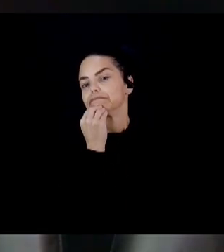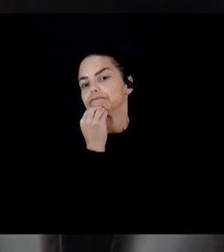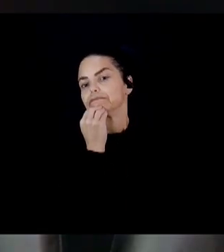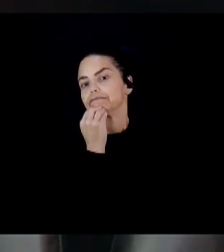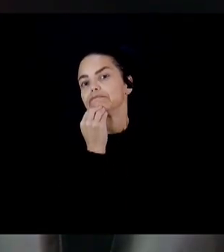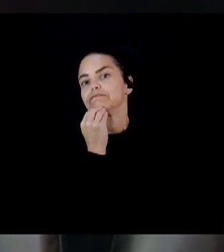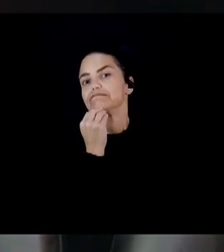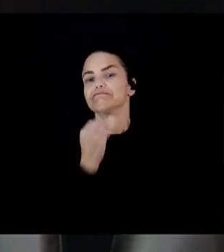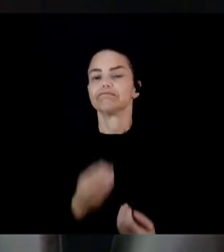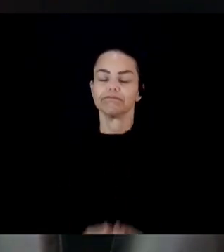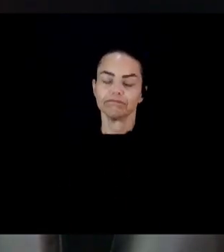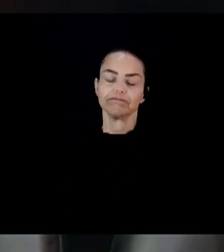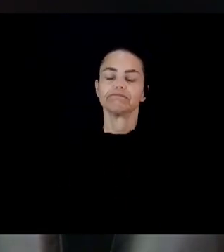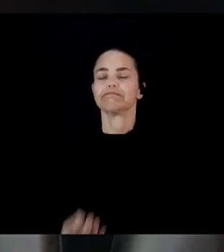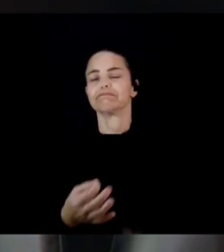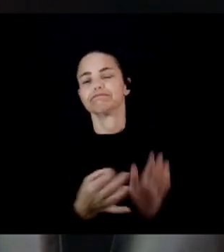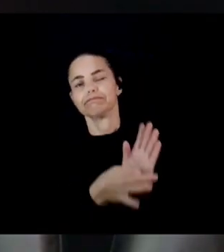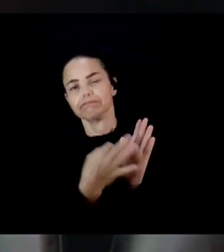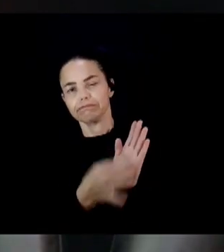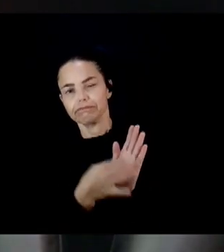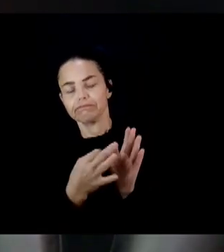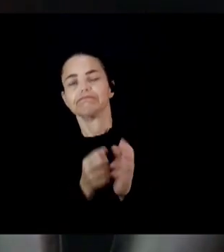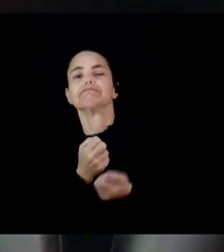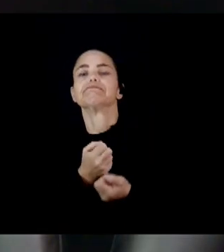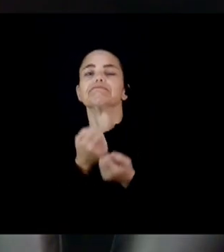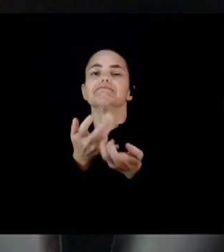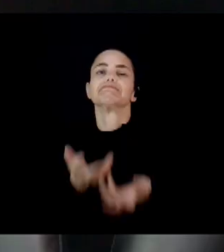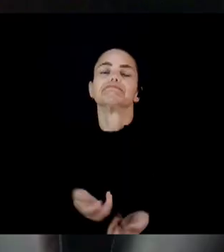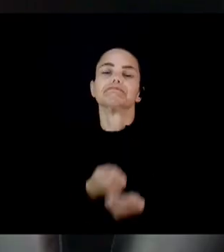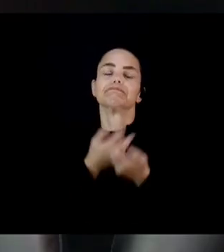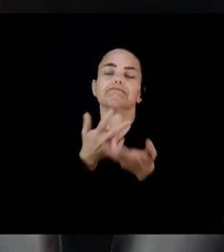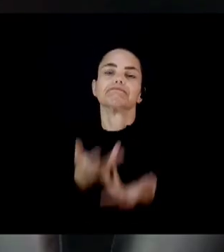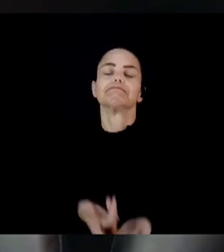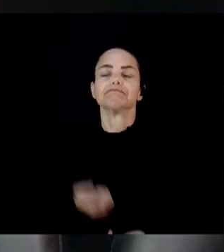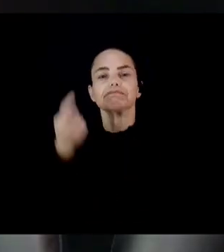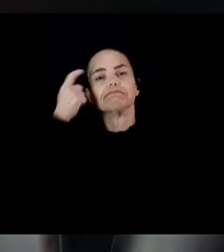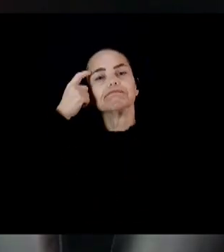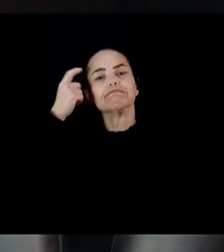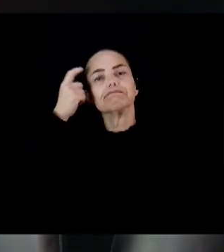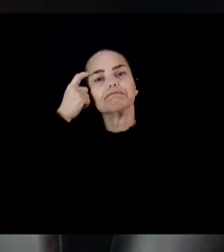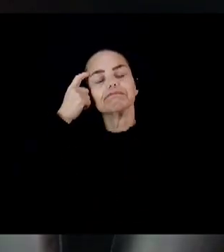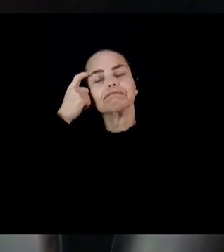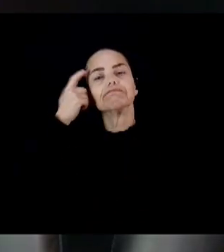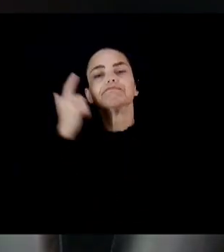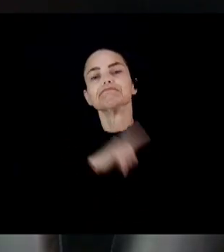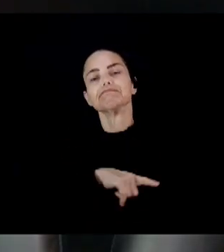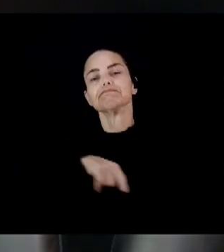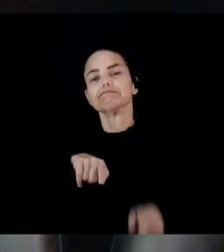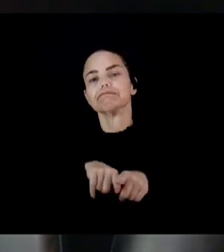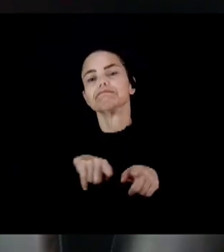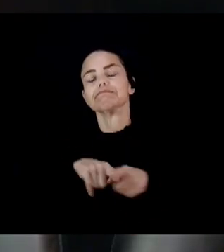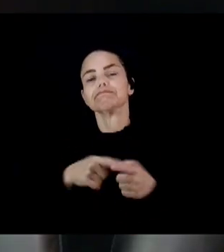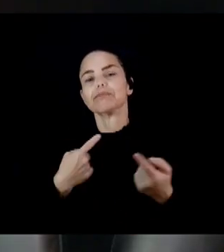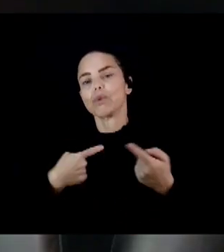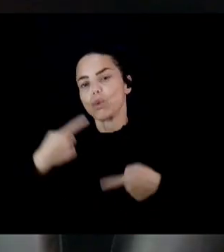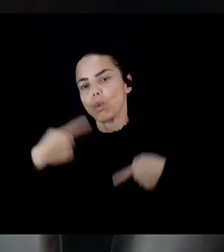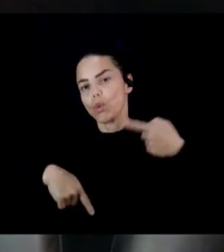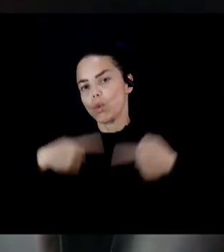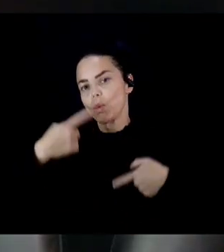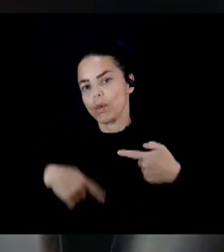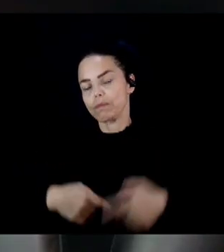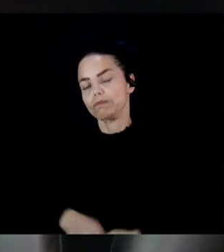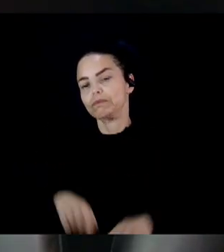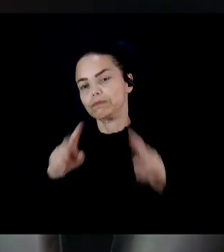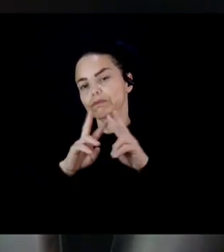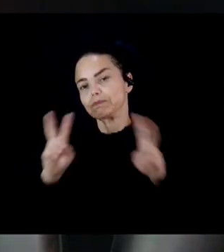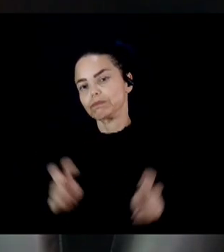as nossas opiniões, expor o que pensamos, a gente consegue também debater sobre isso. Quando a gente está